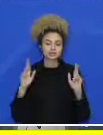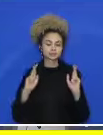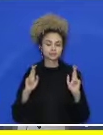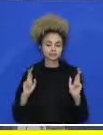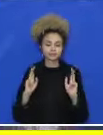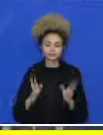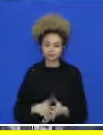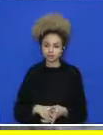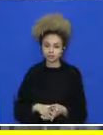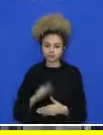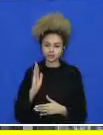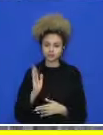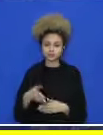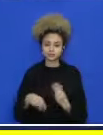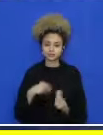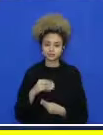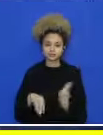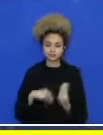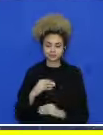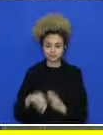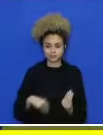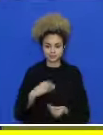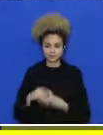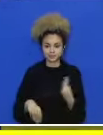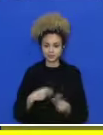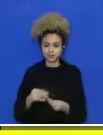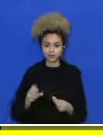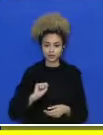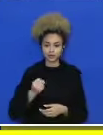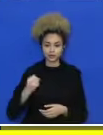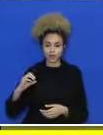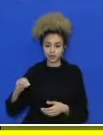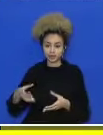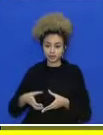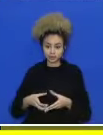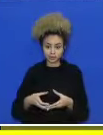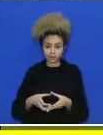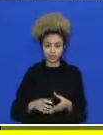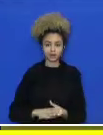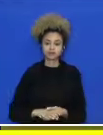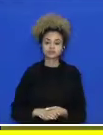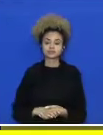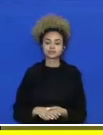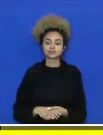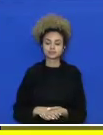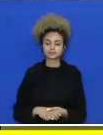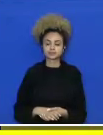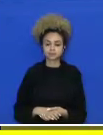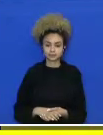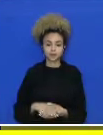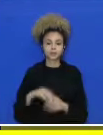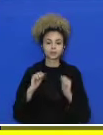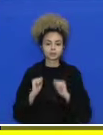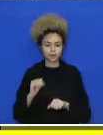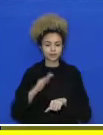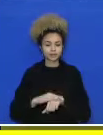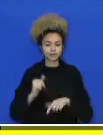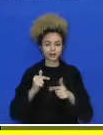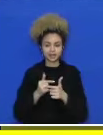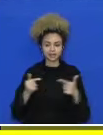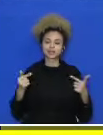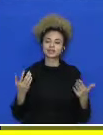Valendo! Globo recarregado, embaralhando 80 bolas numeradas de 01 a 80. Pode chamar que a